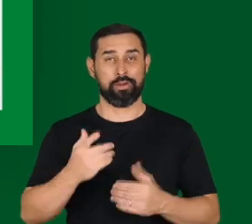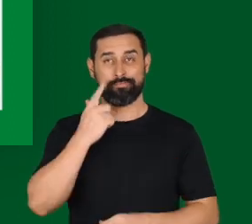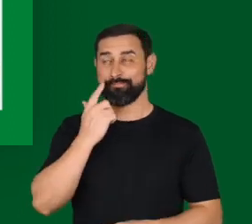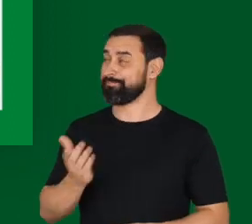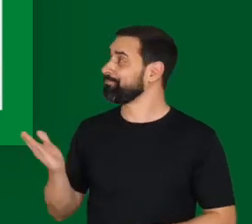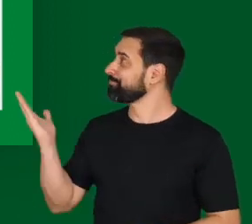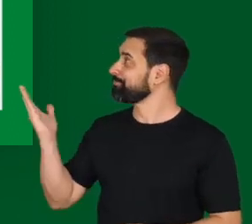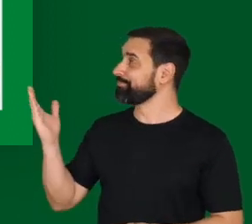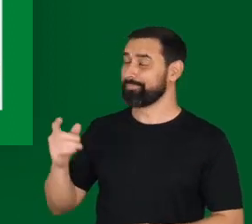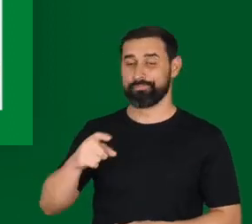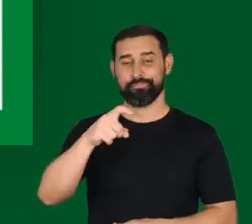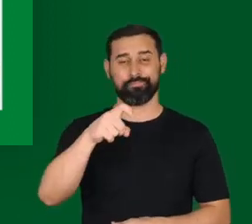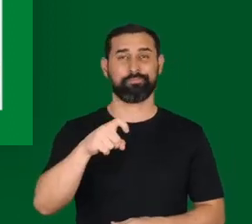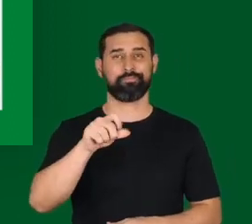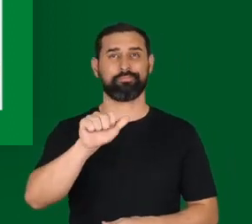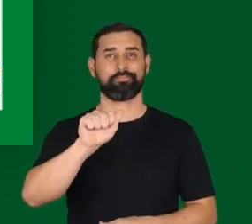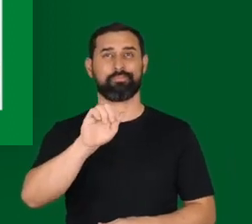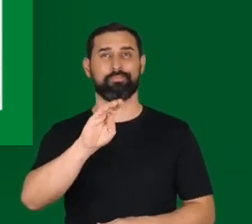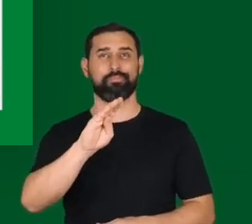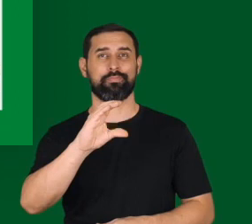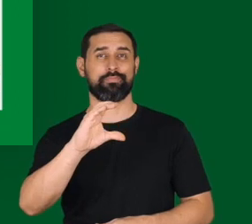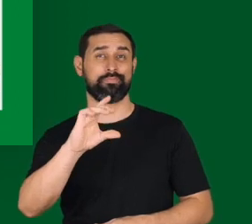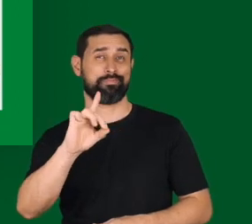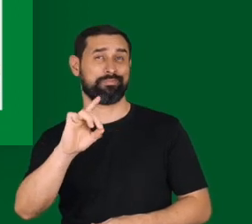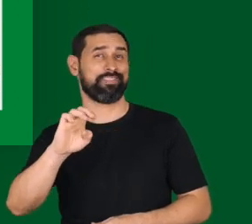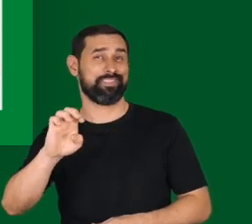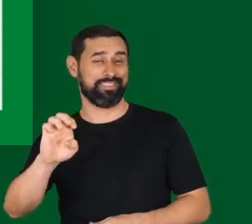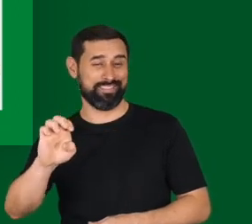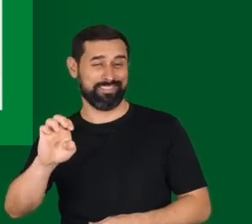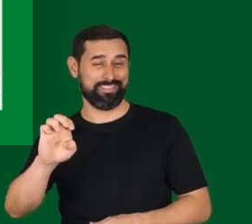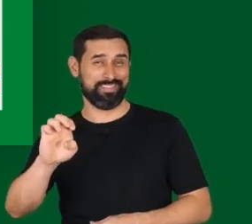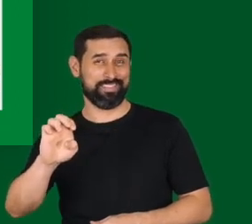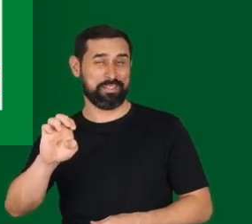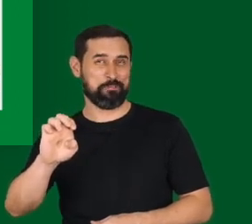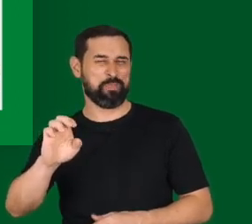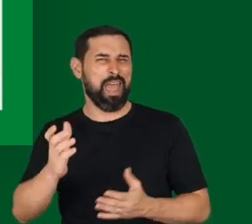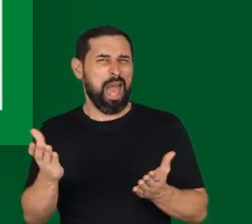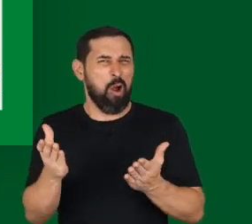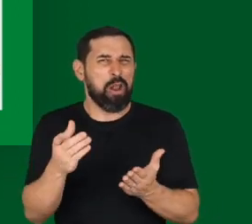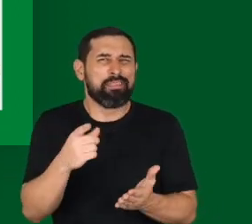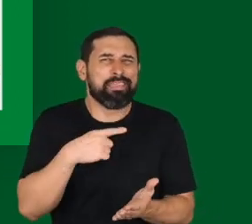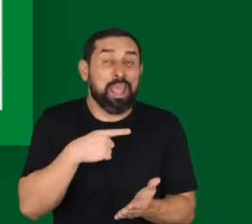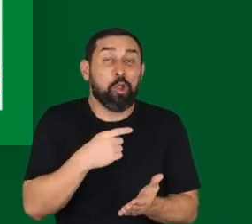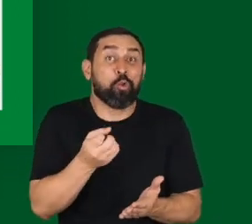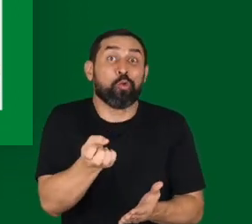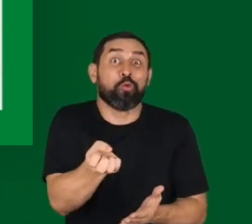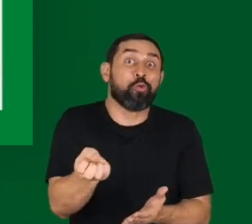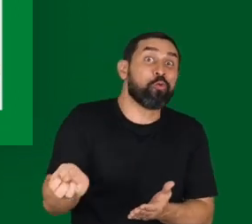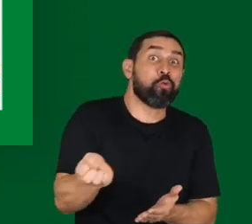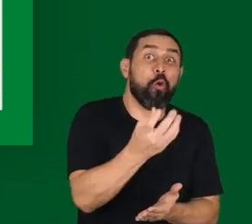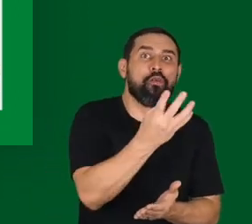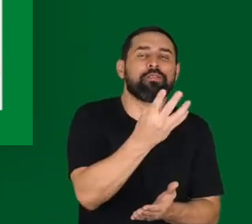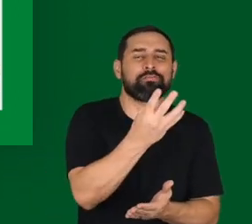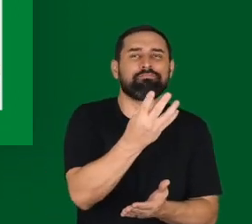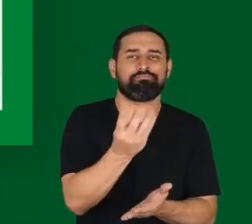Que é a avaliação do XABCDE. E o novo ATLS, né,